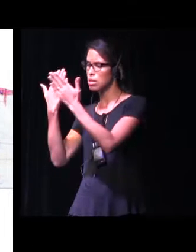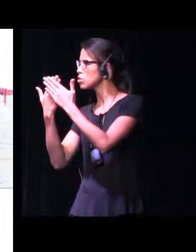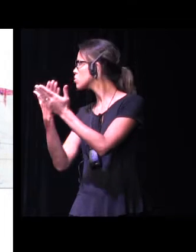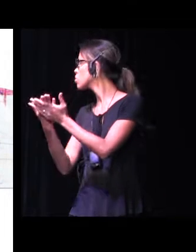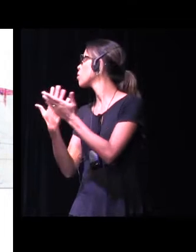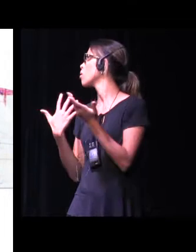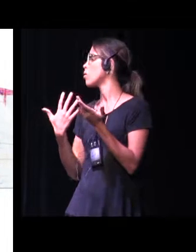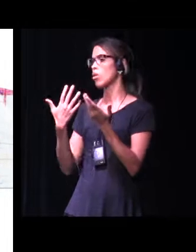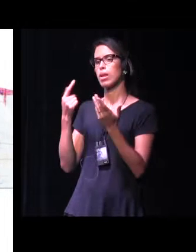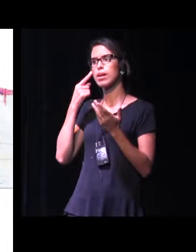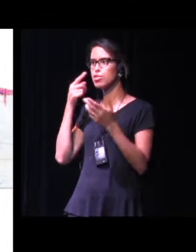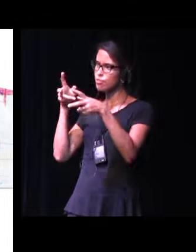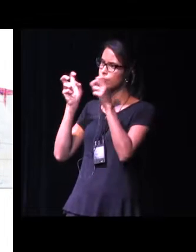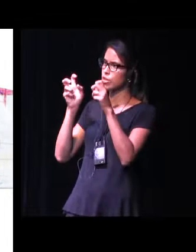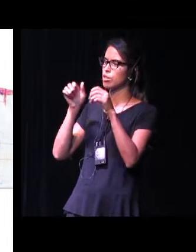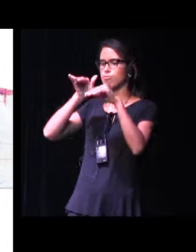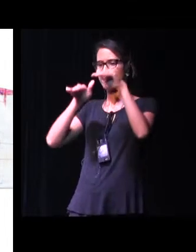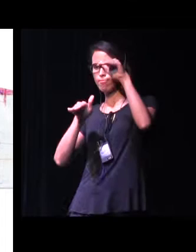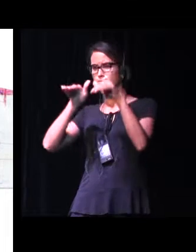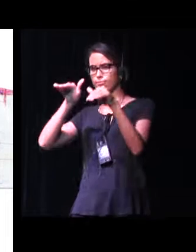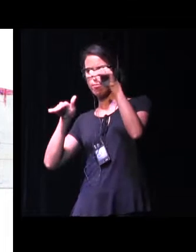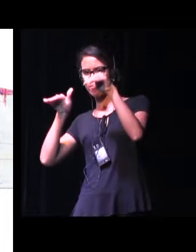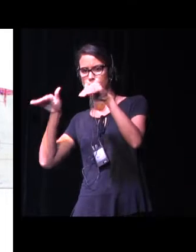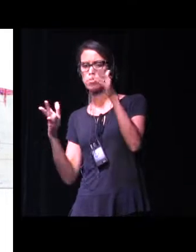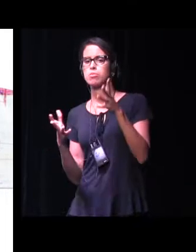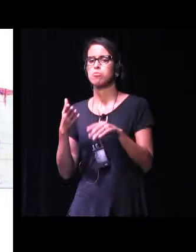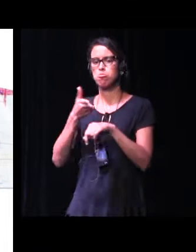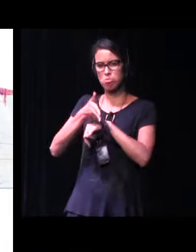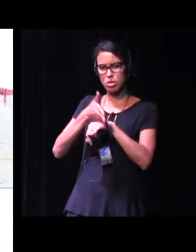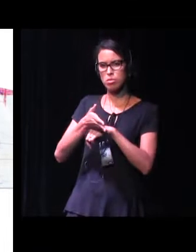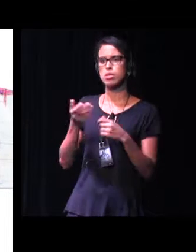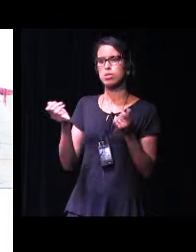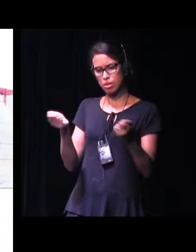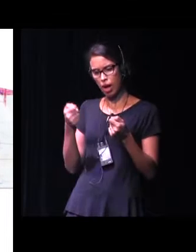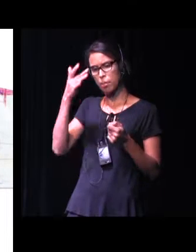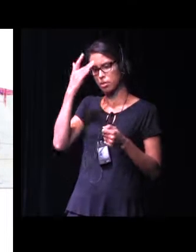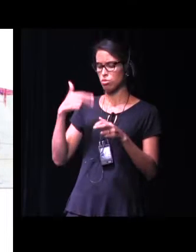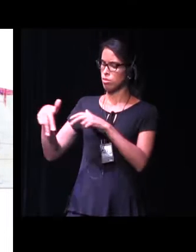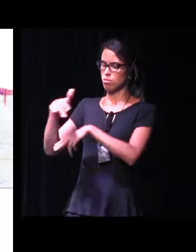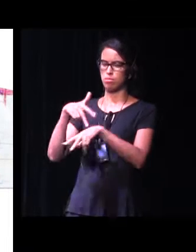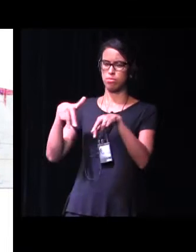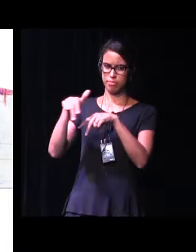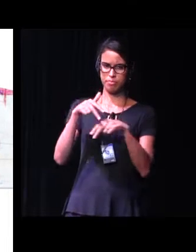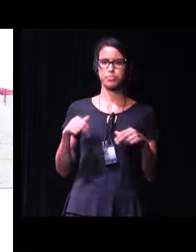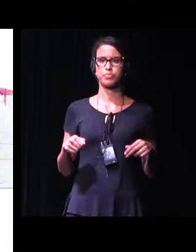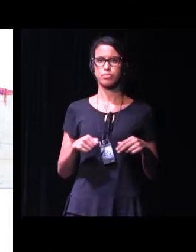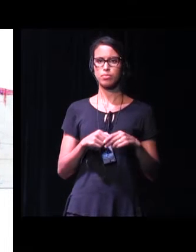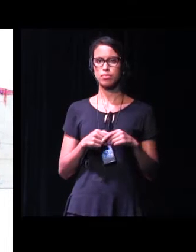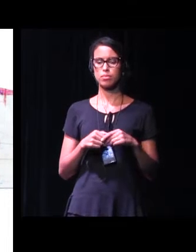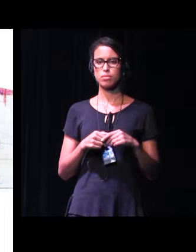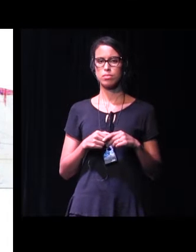mas talvez melhor, como com os desníveis ia gerando uma conectividade, uma participação